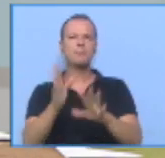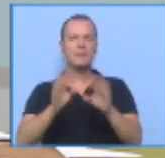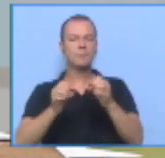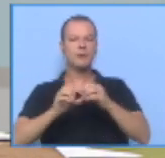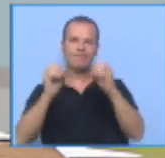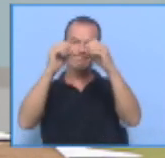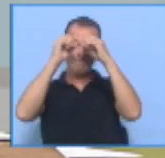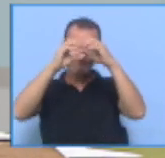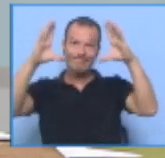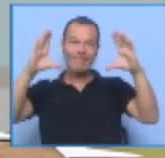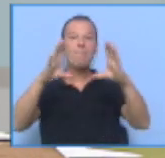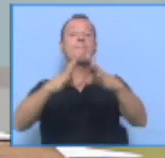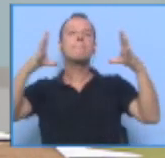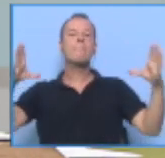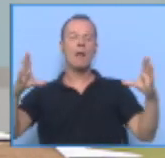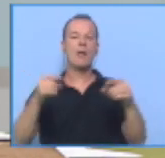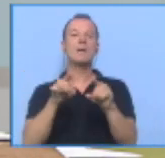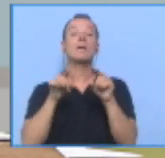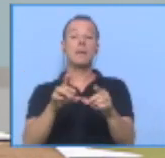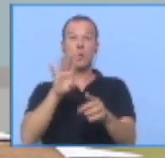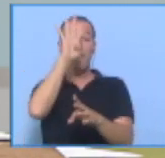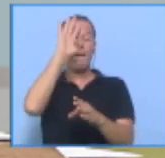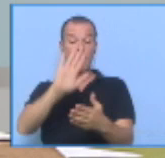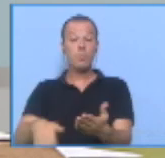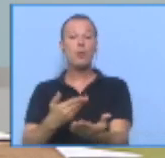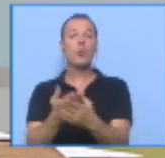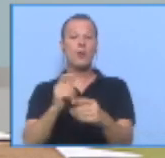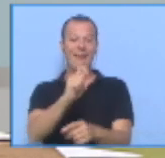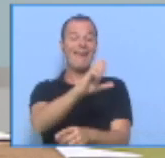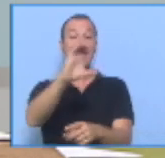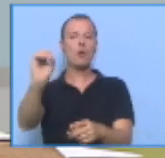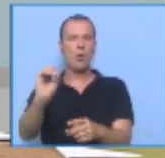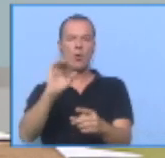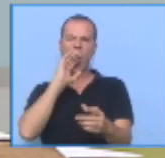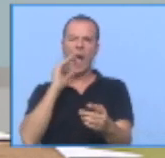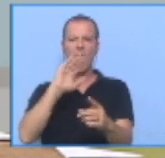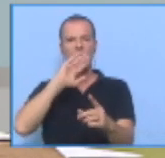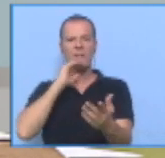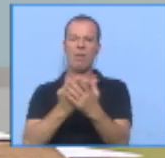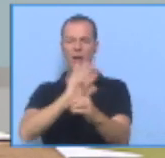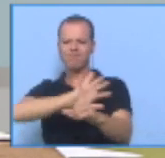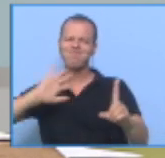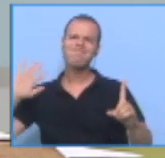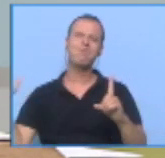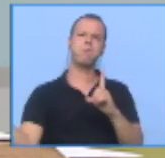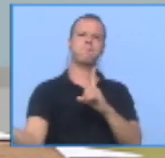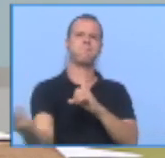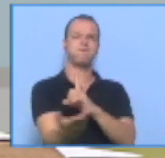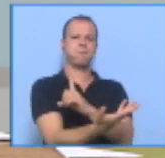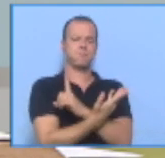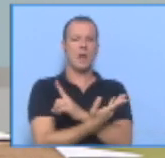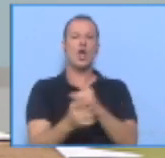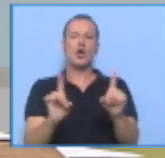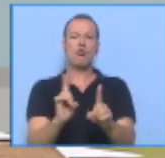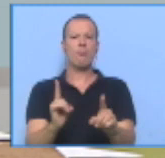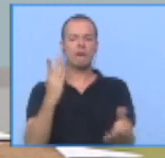Papa propõe na Laudato Si, uma ecologia integral que apanhe todas as dimensões. Não é só o grito